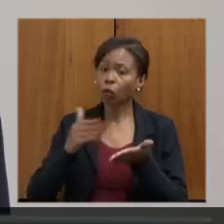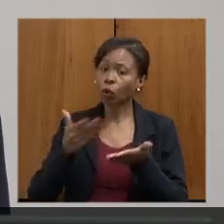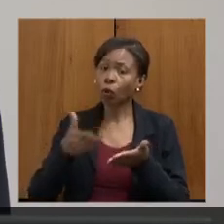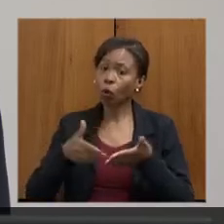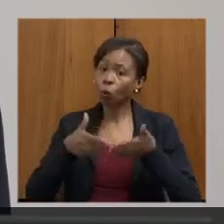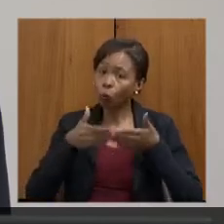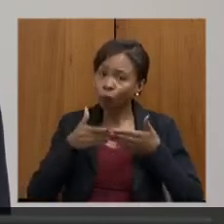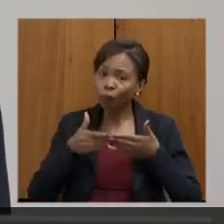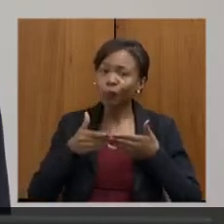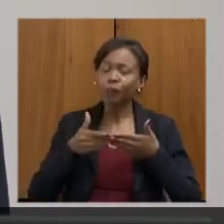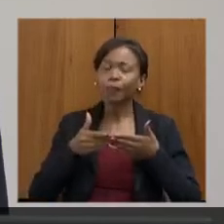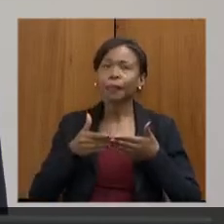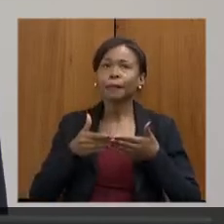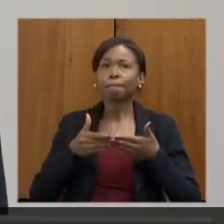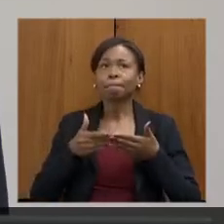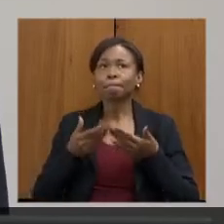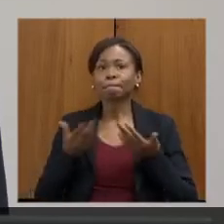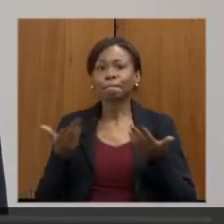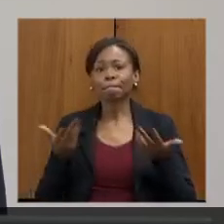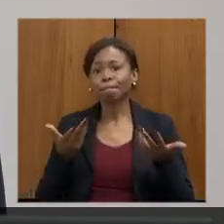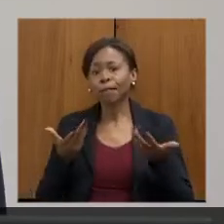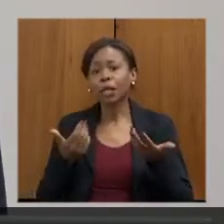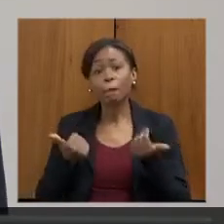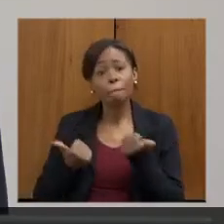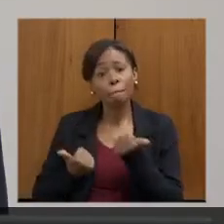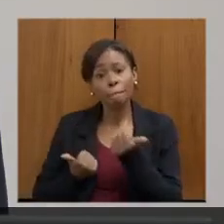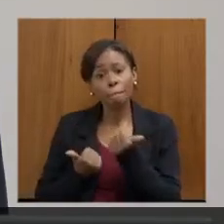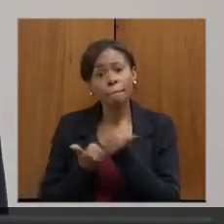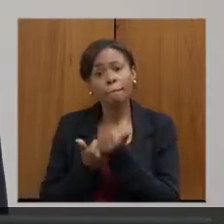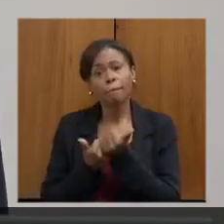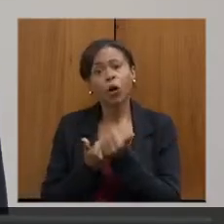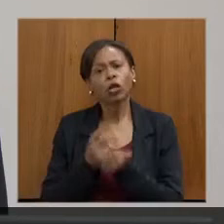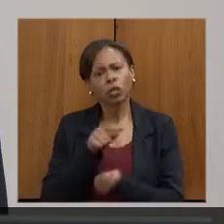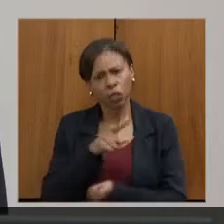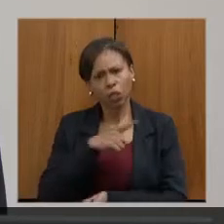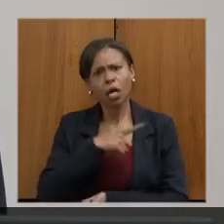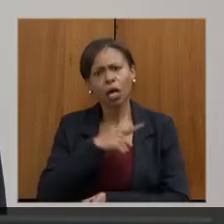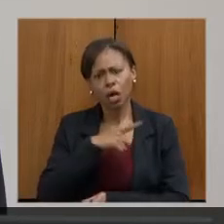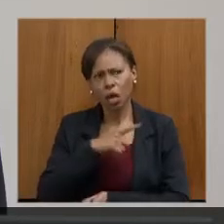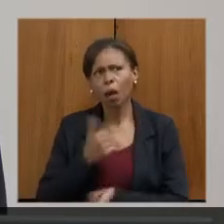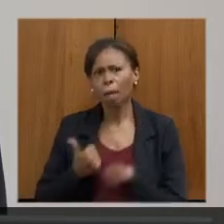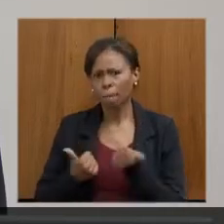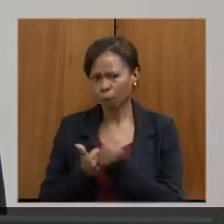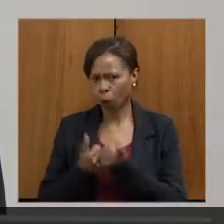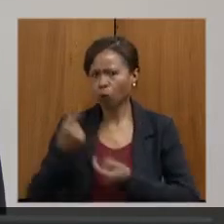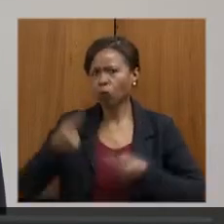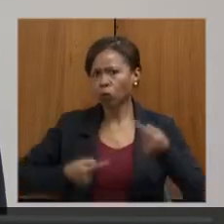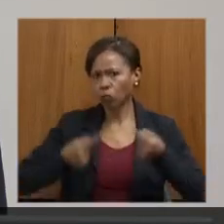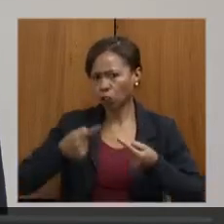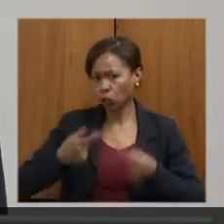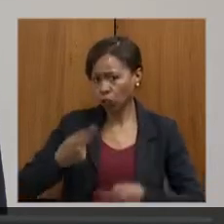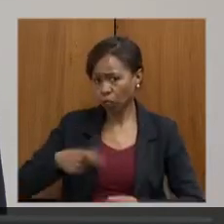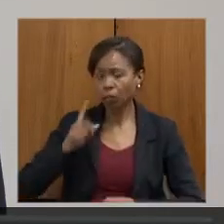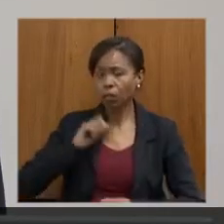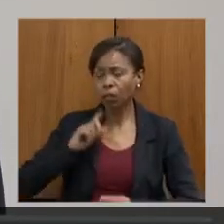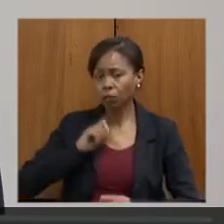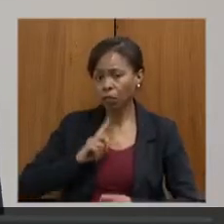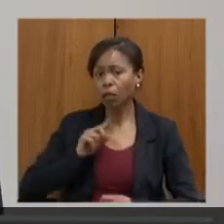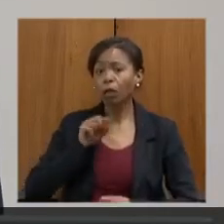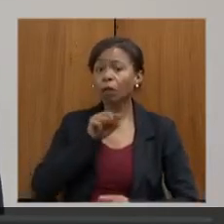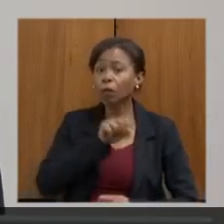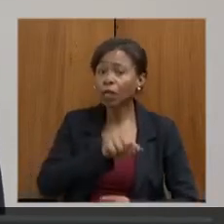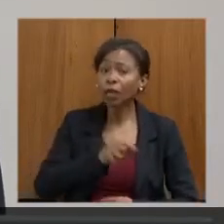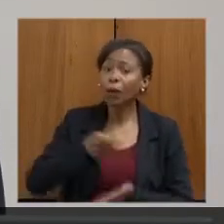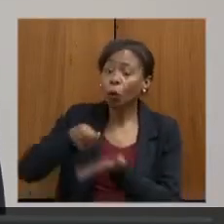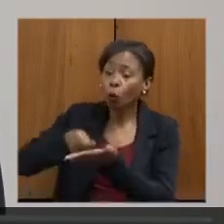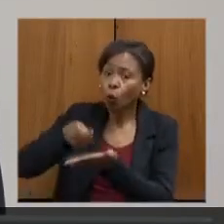todo a luta do apoio que eles têm hoje político em Minas Gerais para que cobre isso da